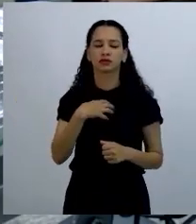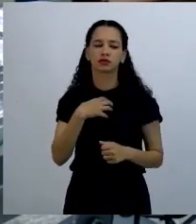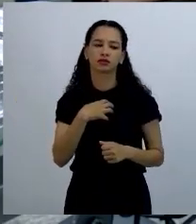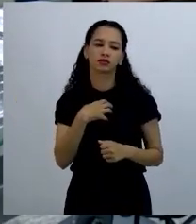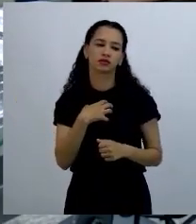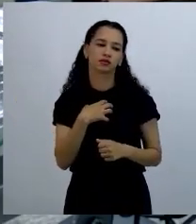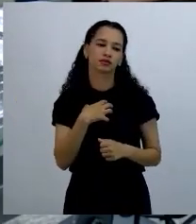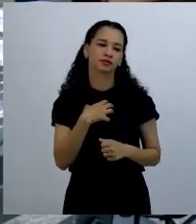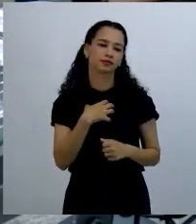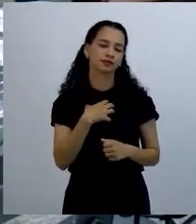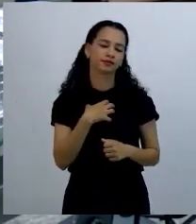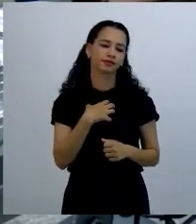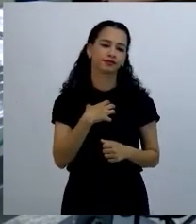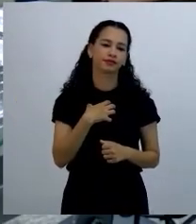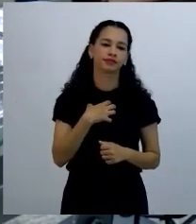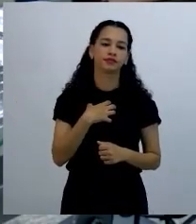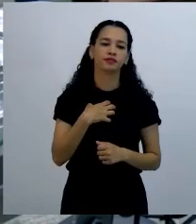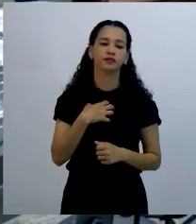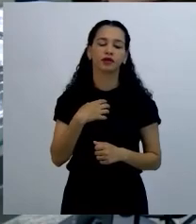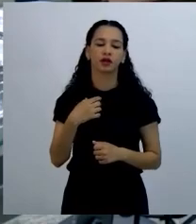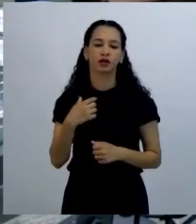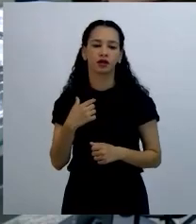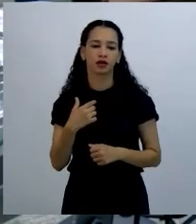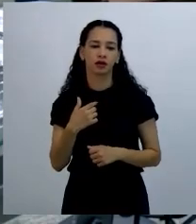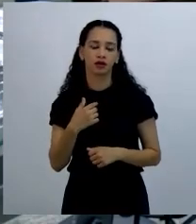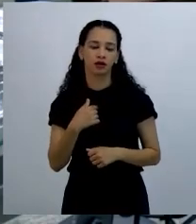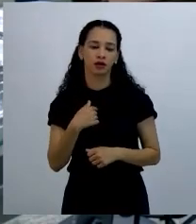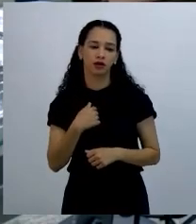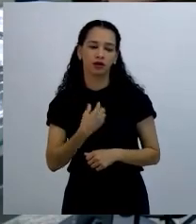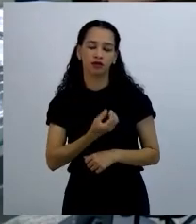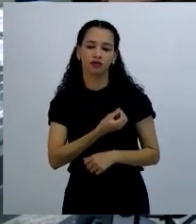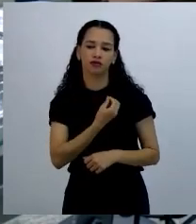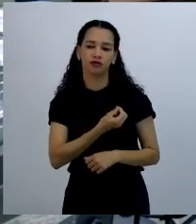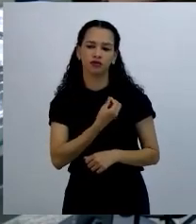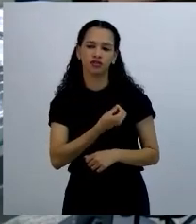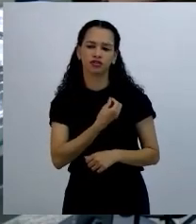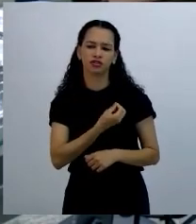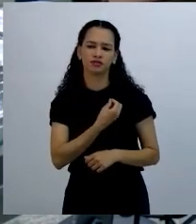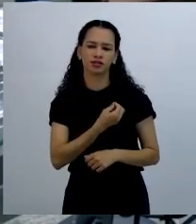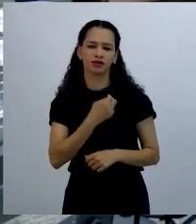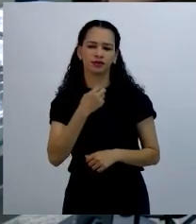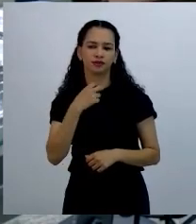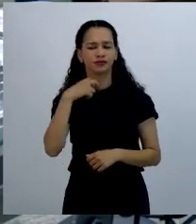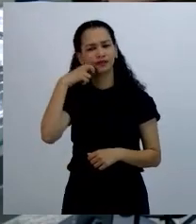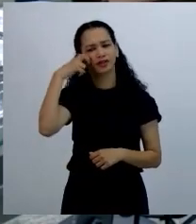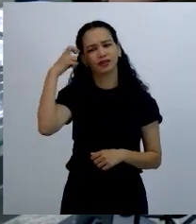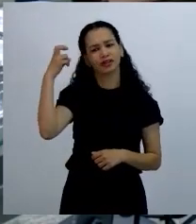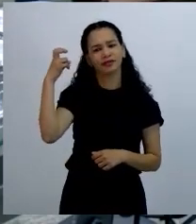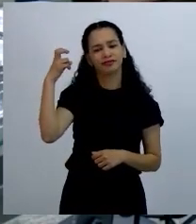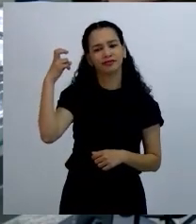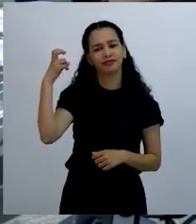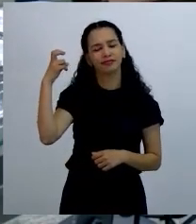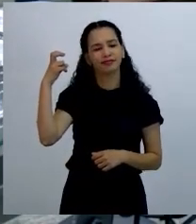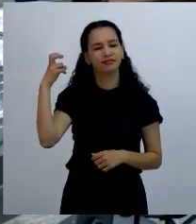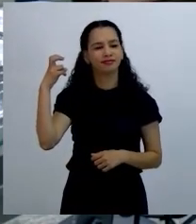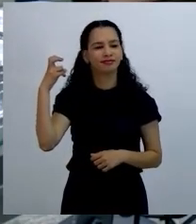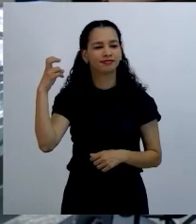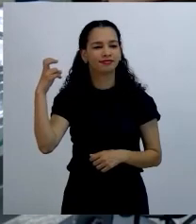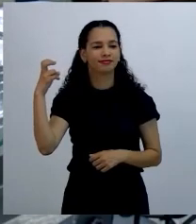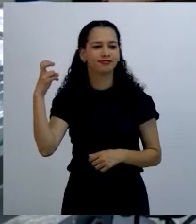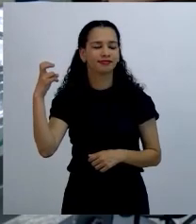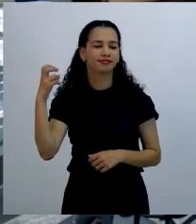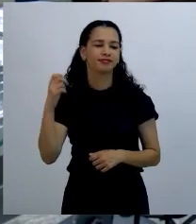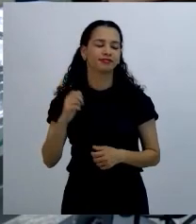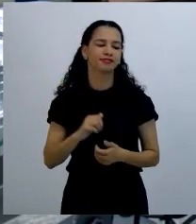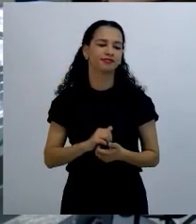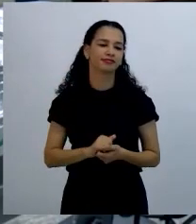vou mostrar-lhes porque vá para o texto Sagrado porque Filipenses 1 6 diz assim no meio do texto estou plenamente certo